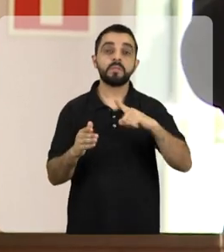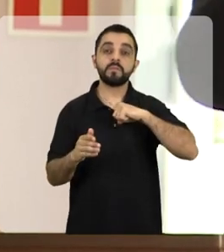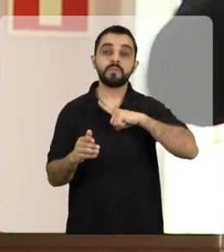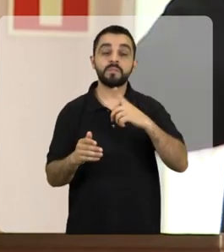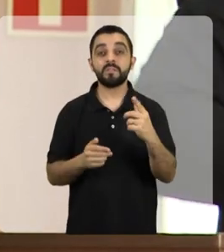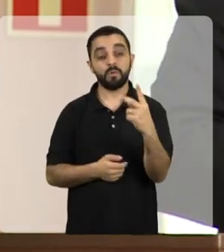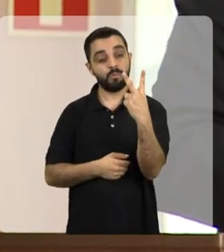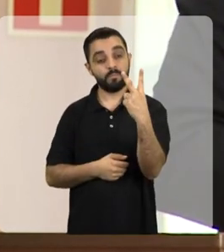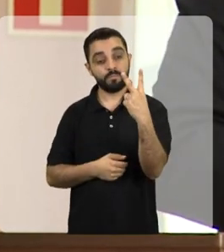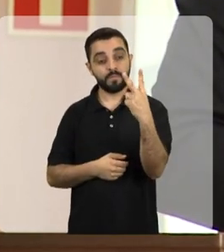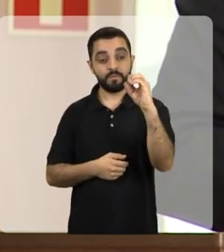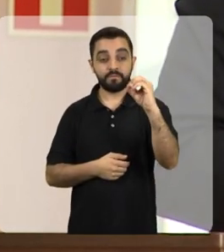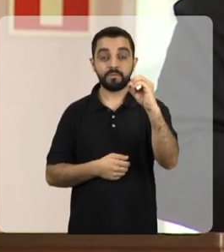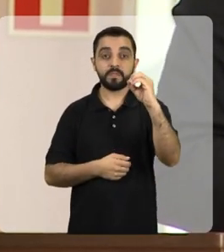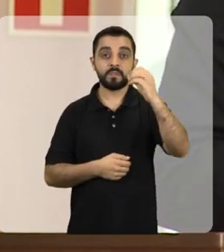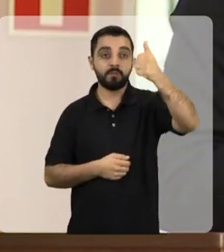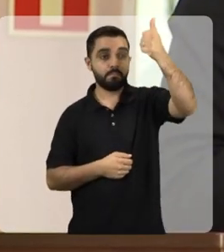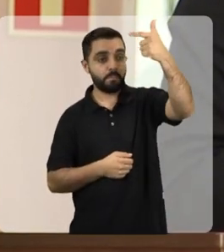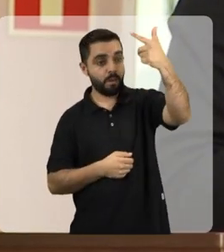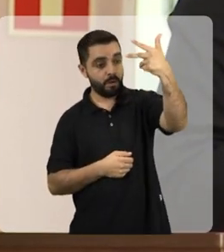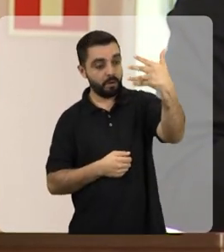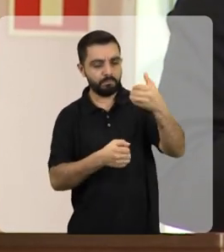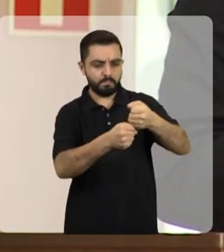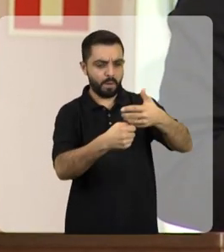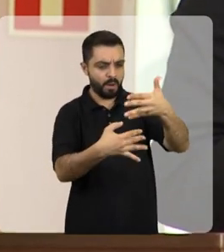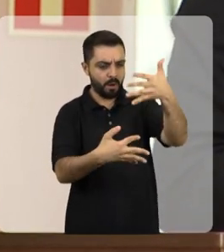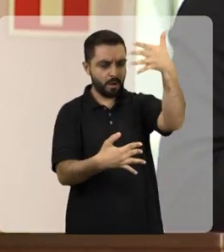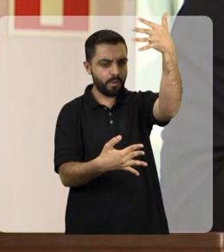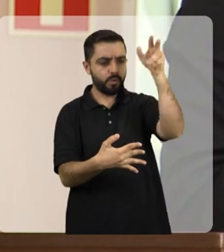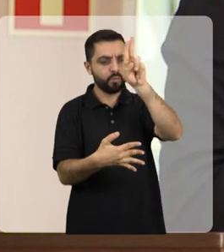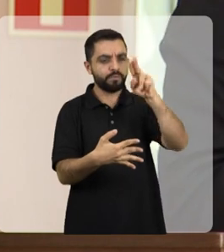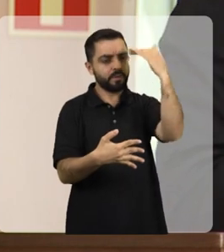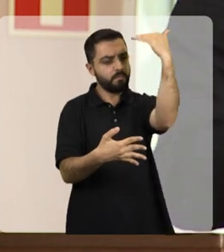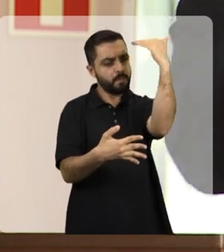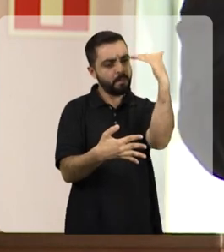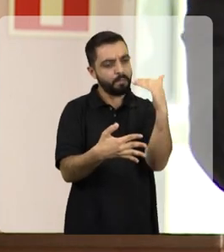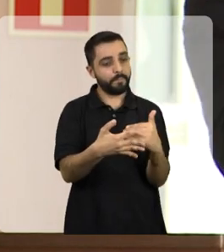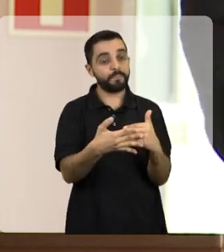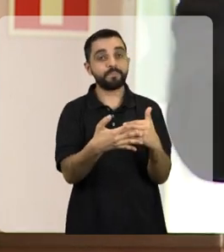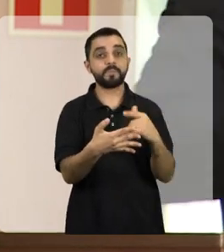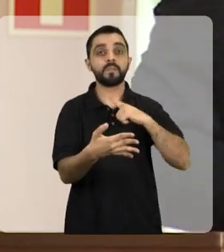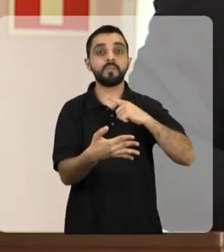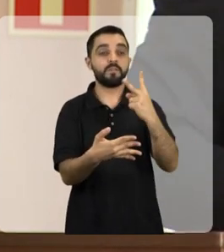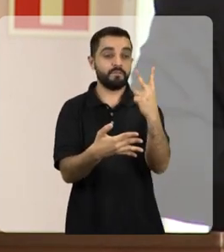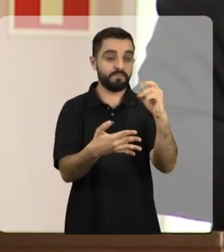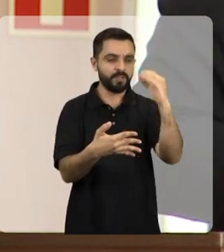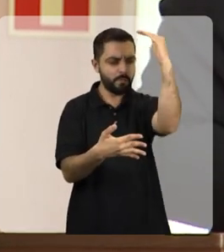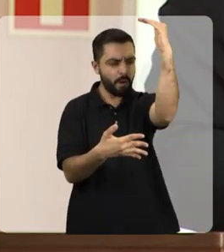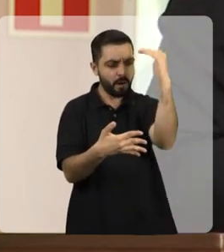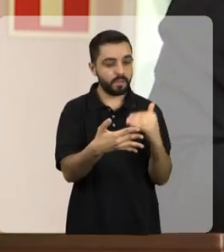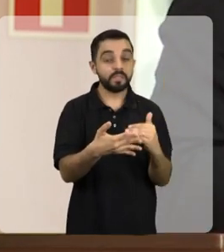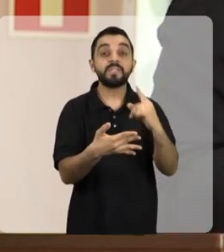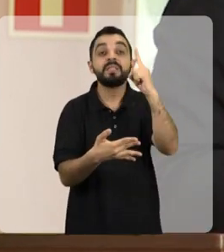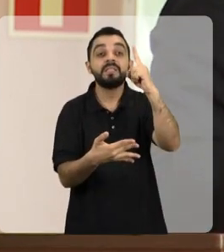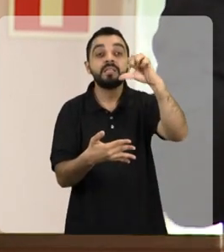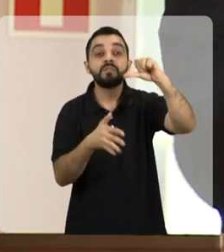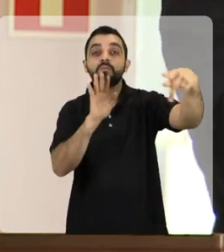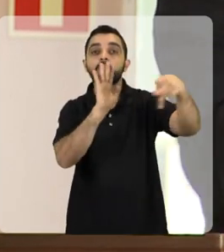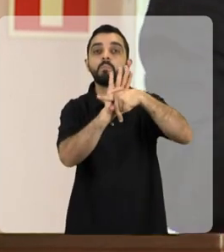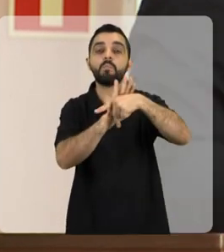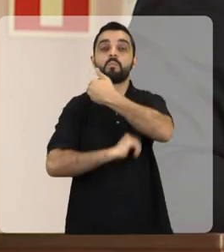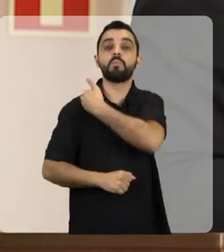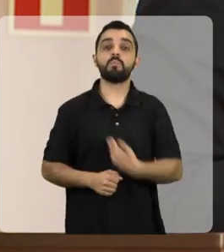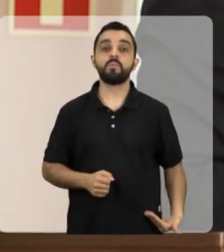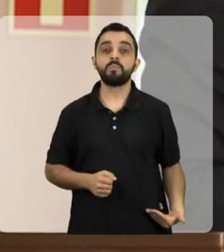das 20 primeiras colocadas, todas, 19, para ser mais exato, são universidades públicas. A